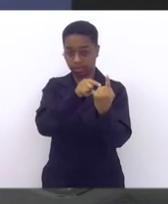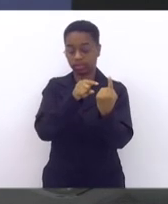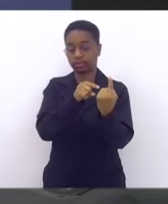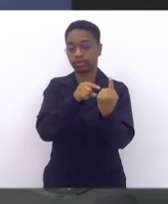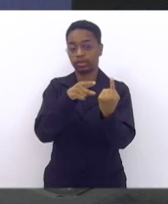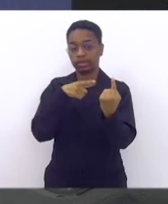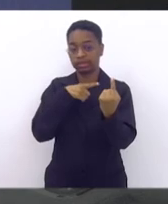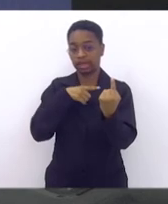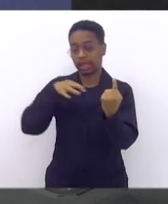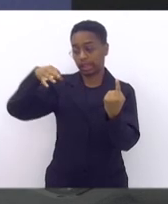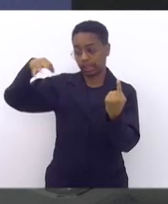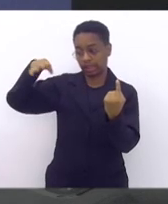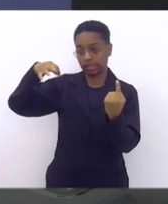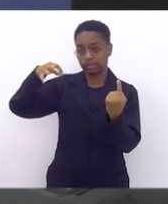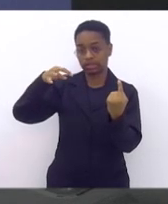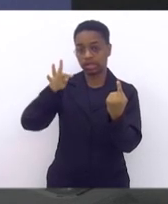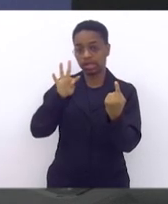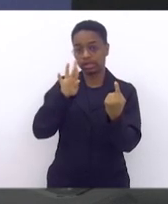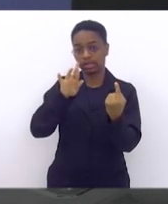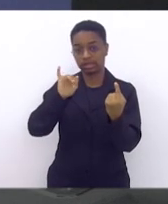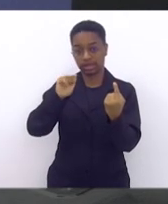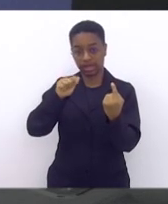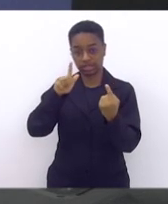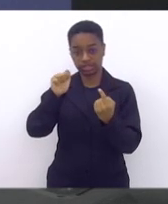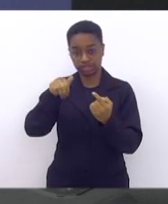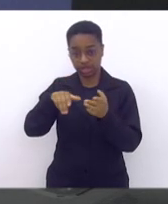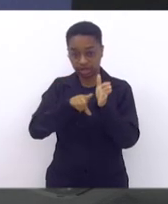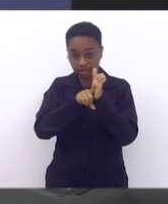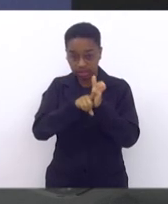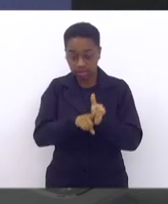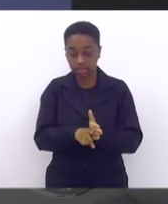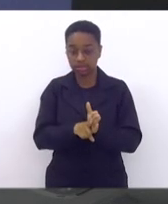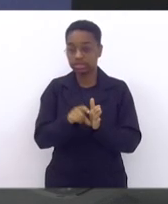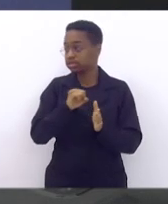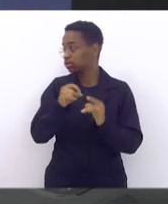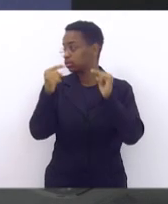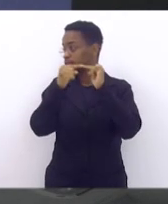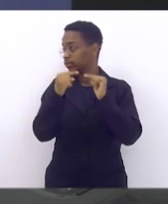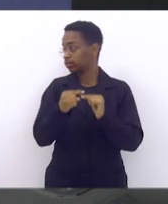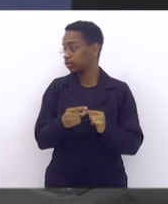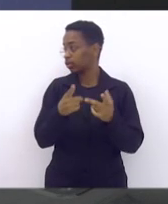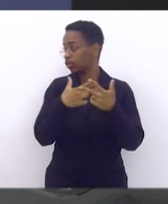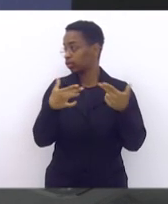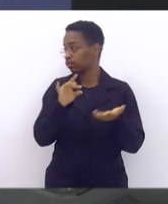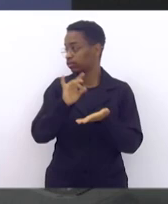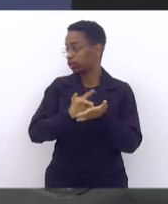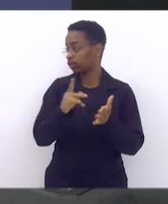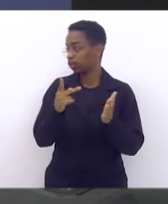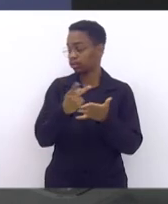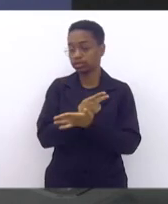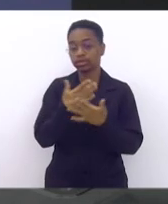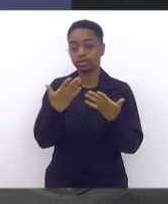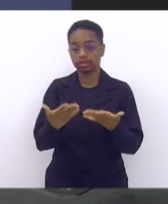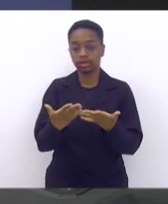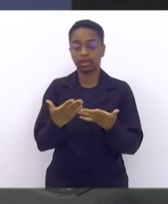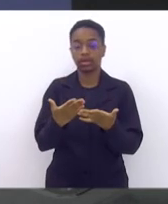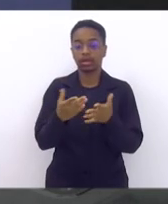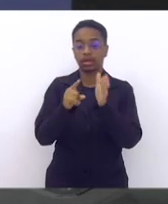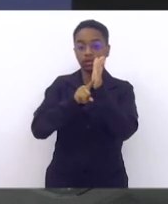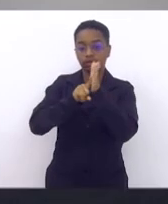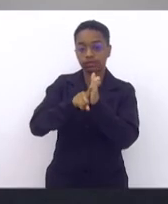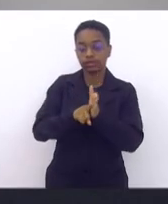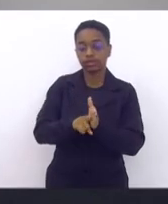de triagem como sendo de interesse aos fatos que estão sendo investigados, então, a investigação chegou